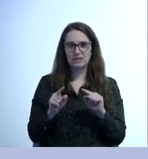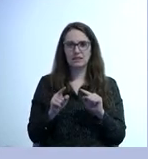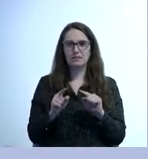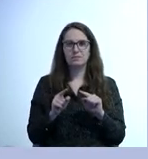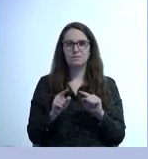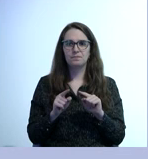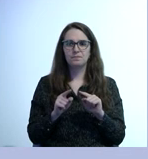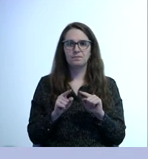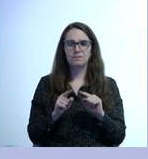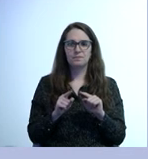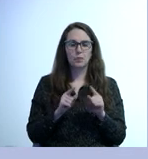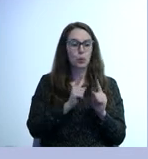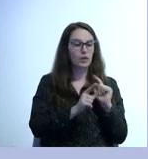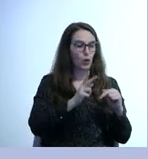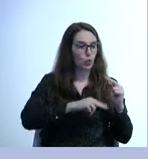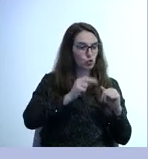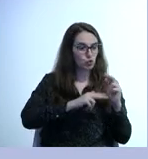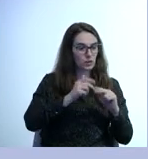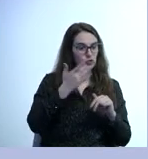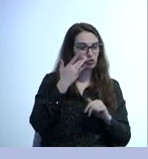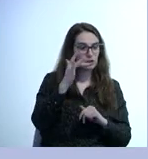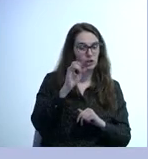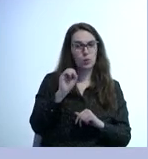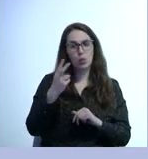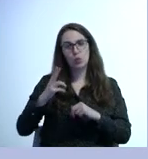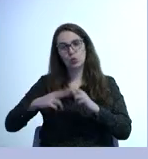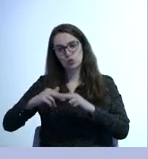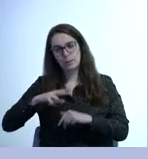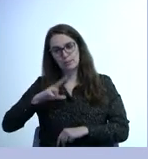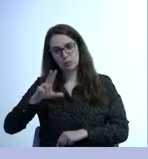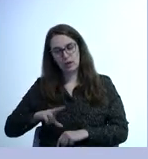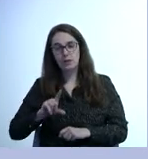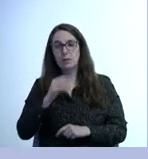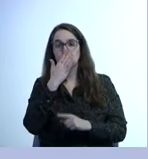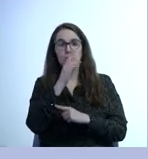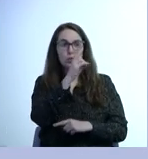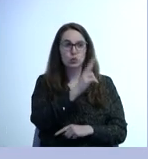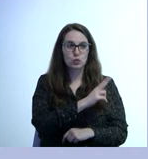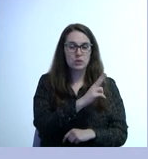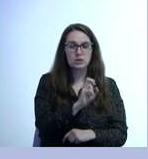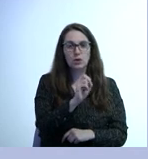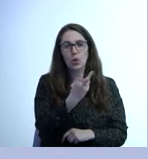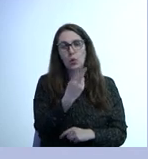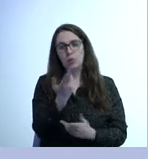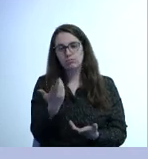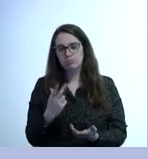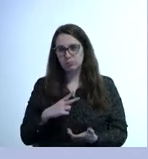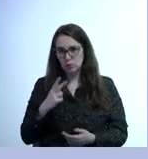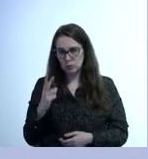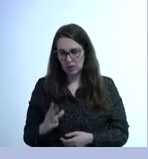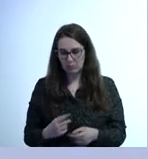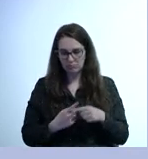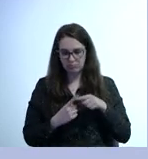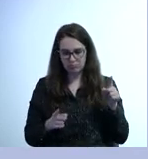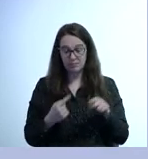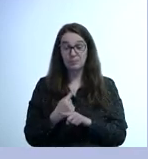entre construir fora do país, em particular em países como a Suíça, ou construir, por exemplo, em Portugal, um